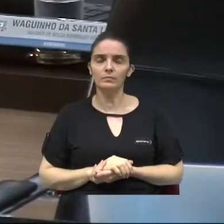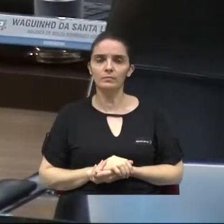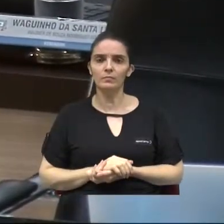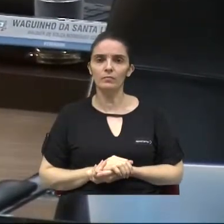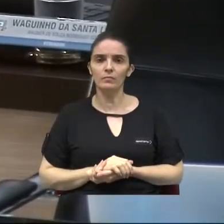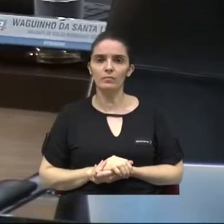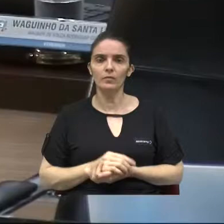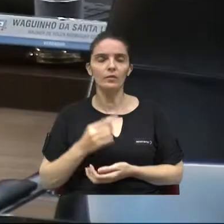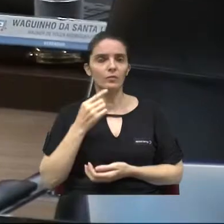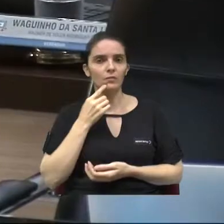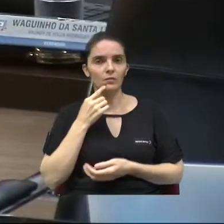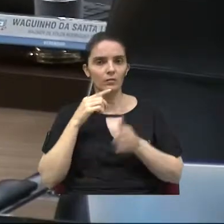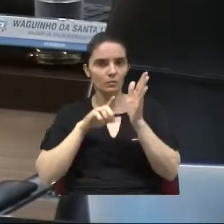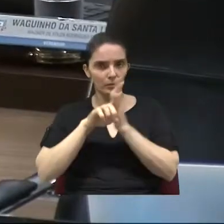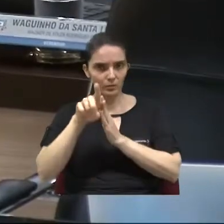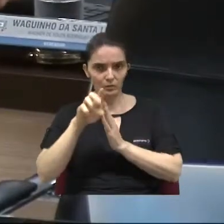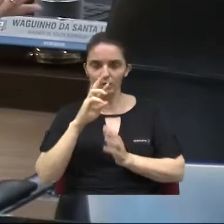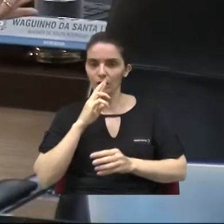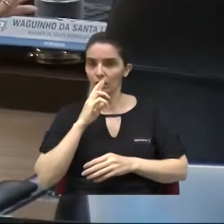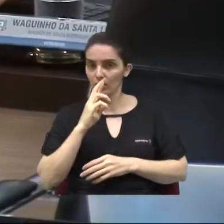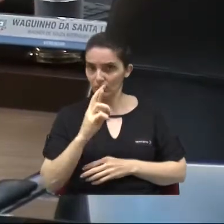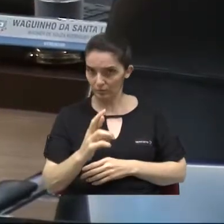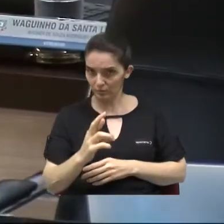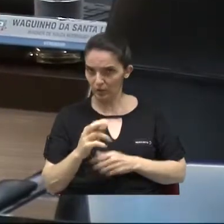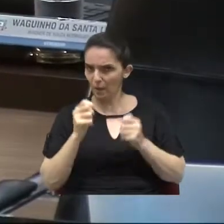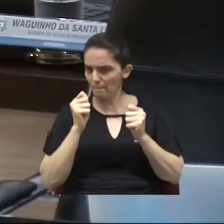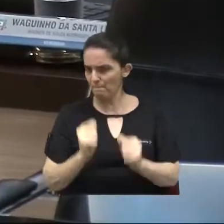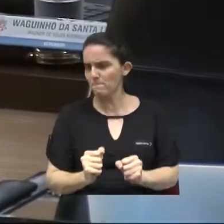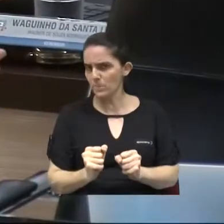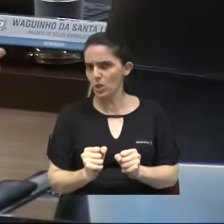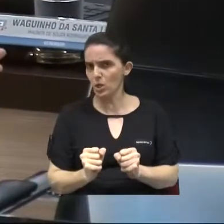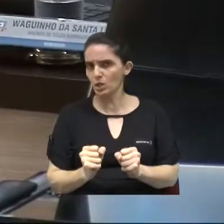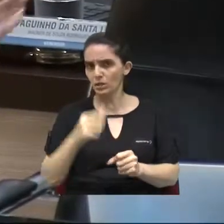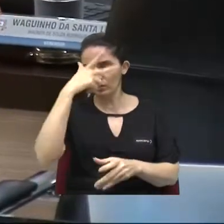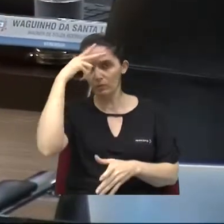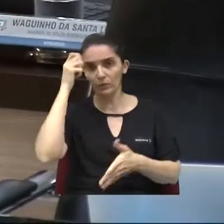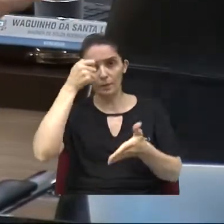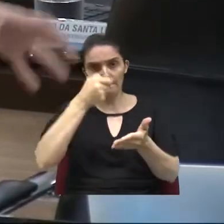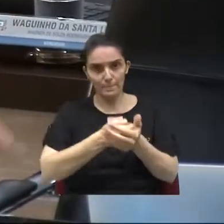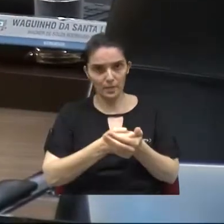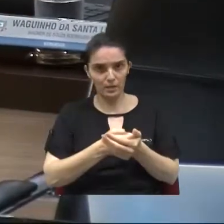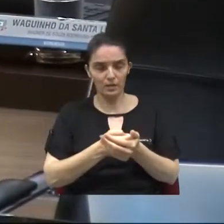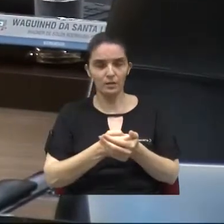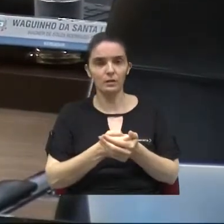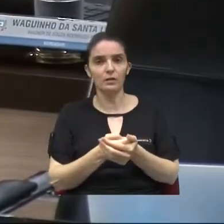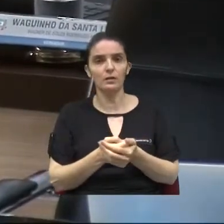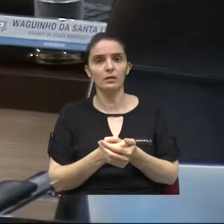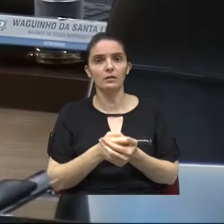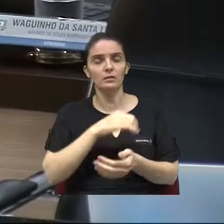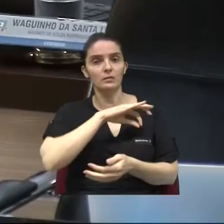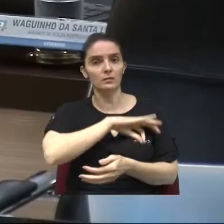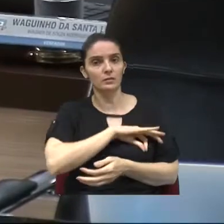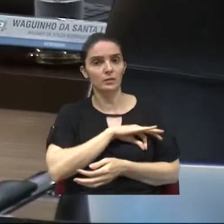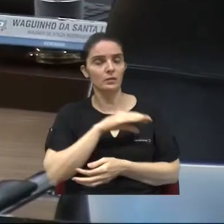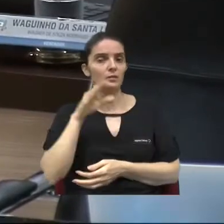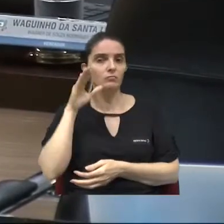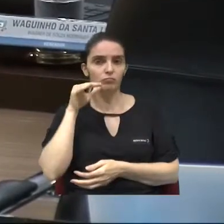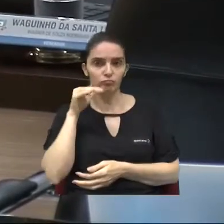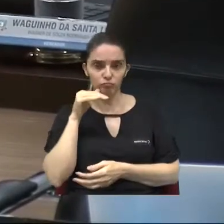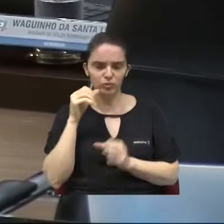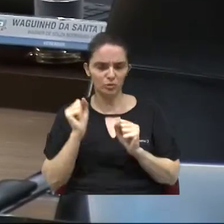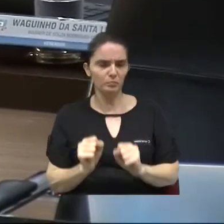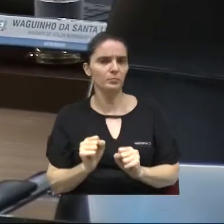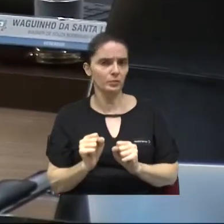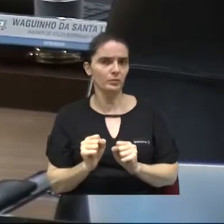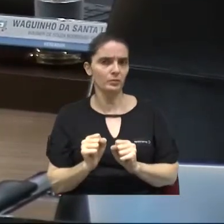do vereador Cleiton Silva, mas pode pagar verbas rescisórias? Não estaria pagando e assumindo uma dívida da empresa? No direito existe uma ação